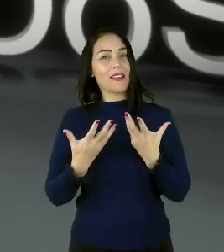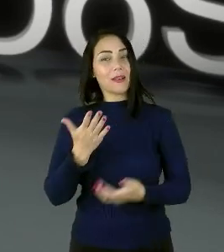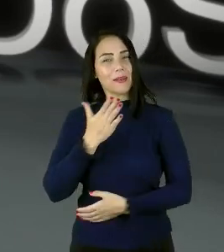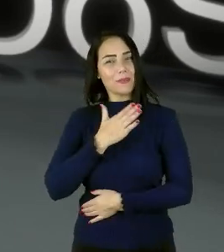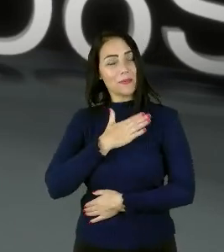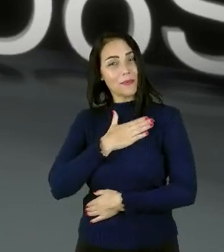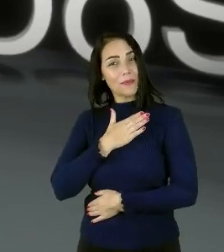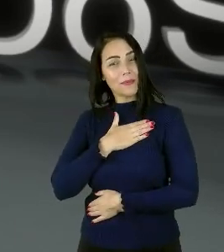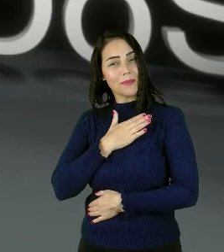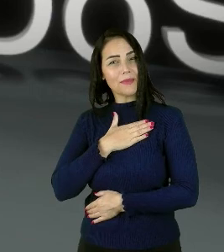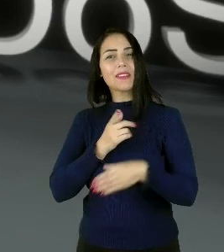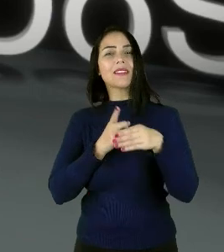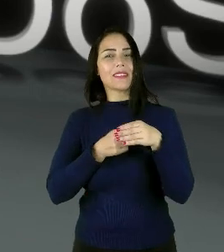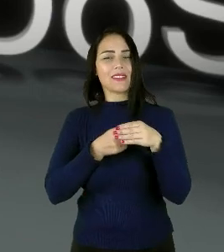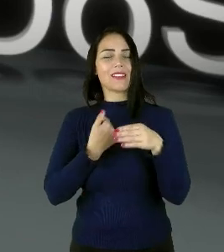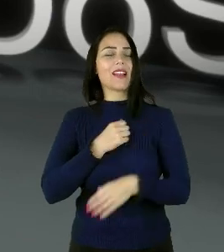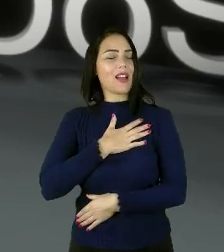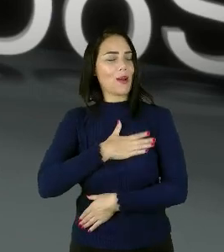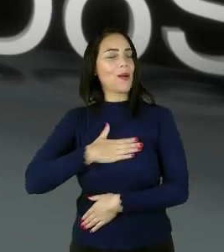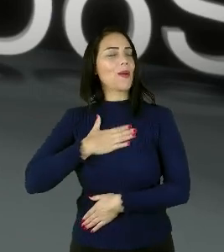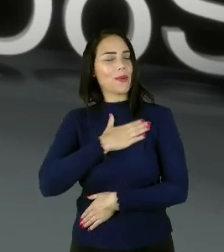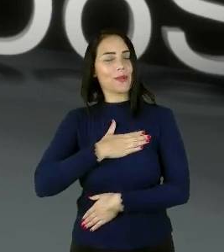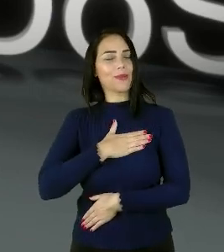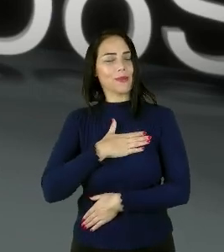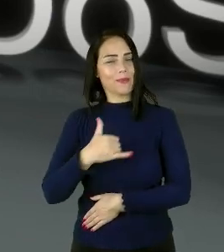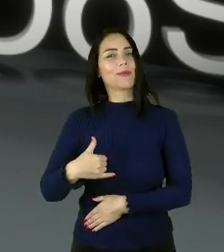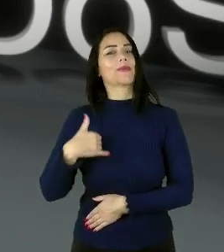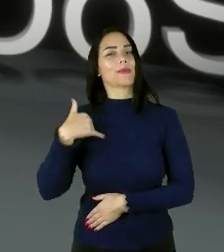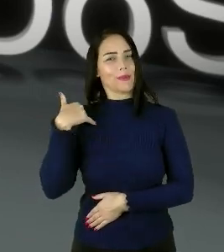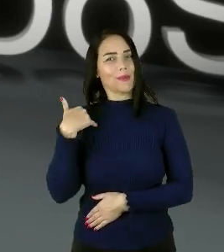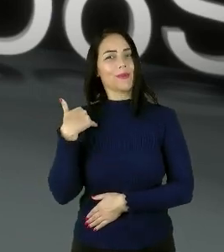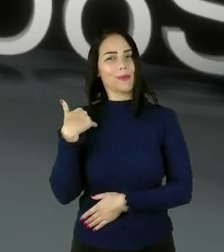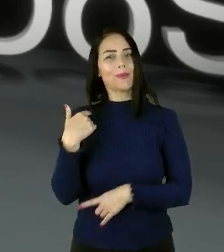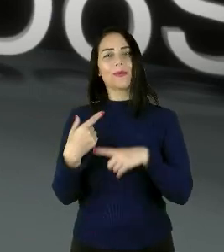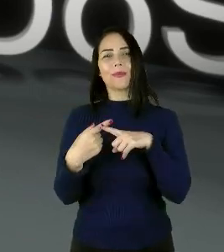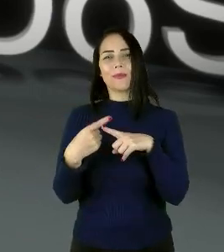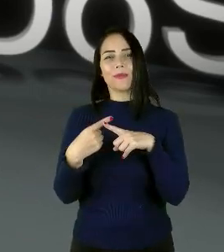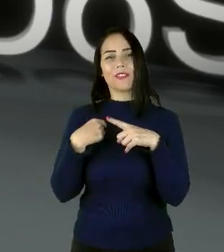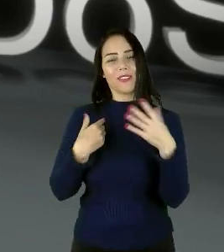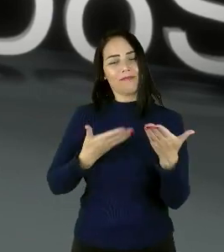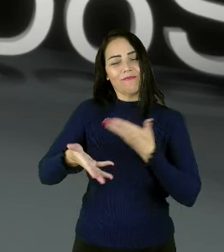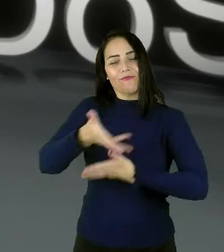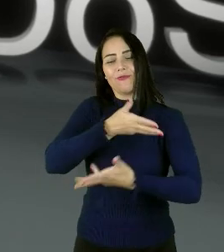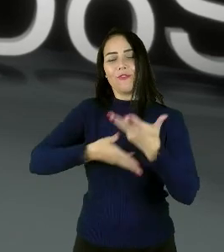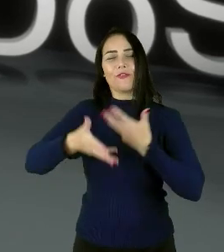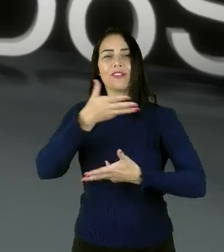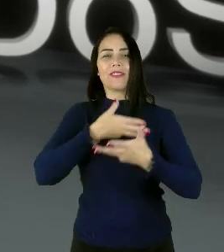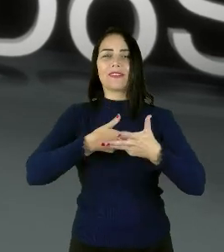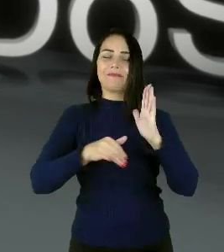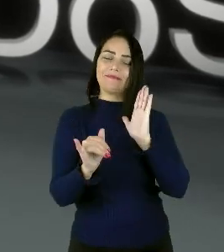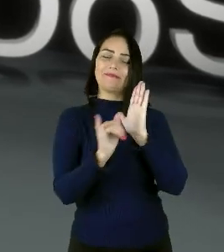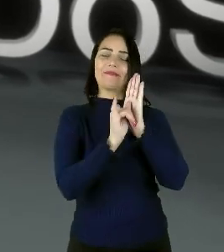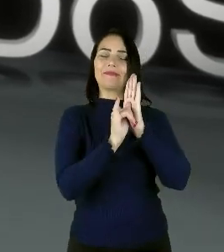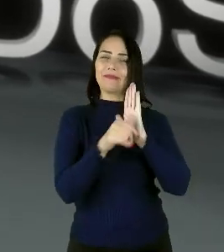é da minha cidade eu gosto e me orgulho Pois me envolvi na bonita identidade